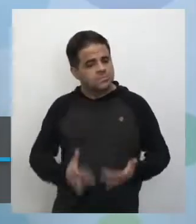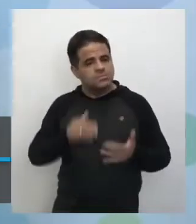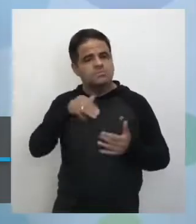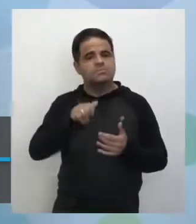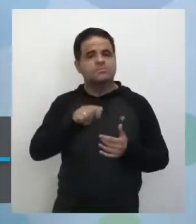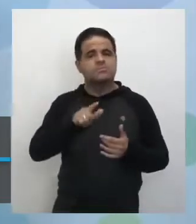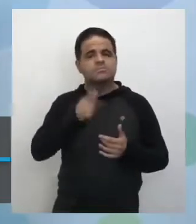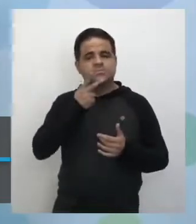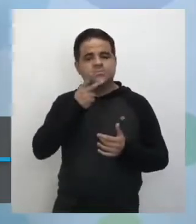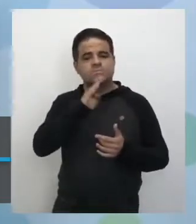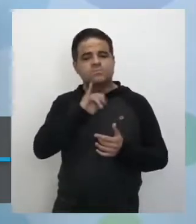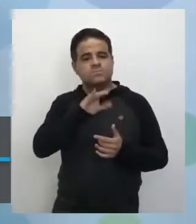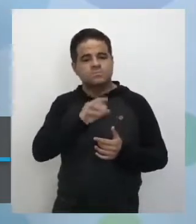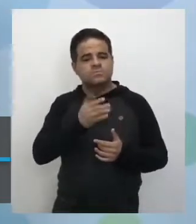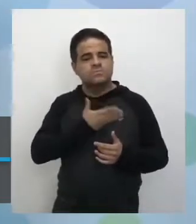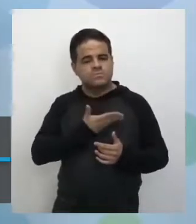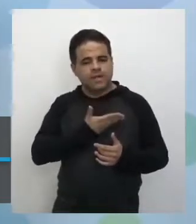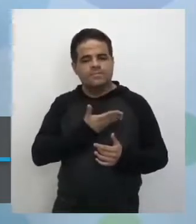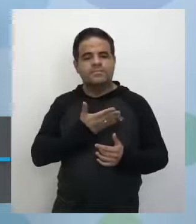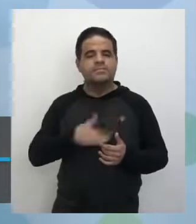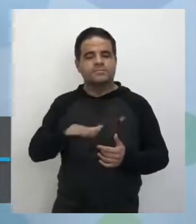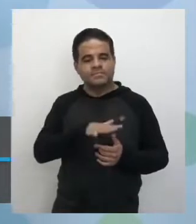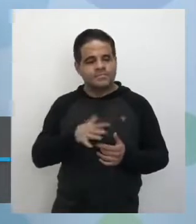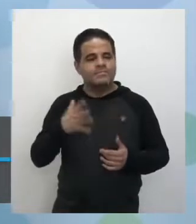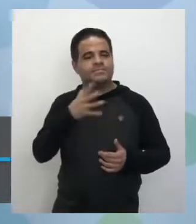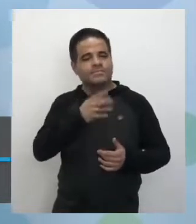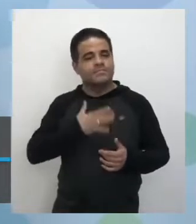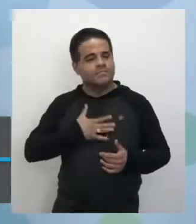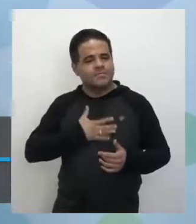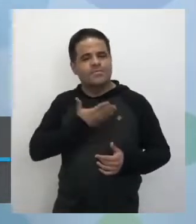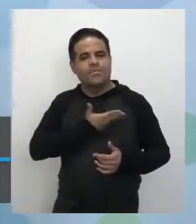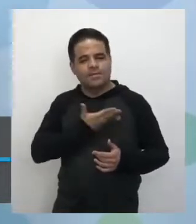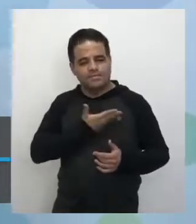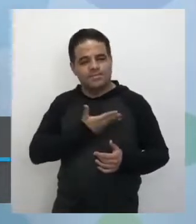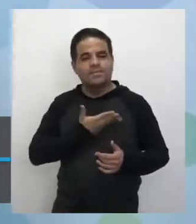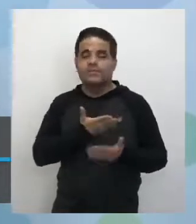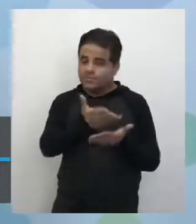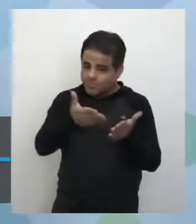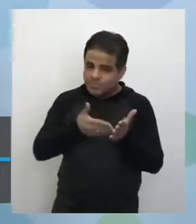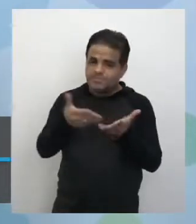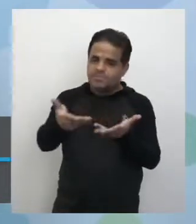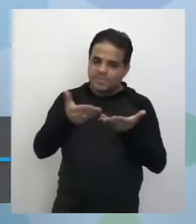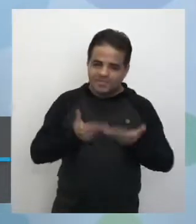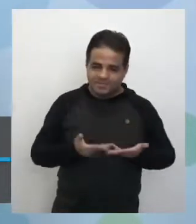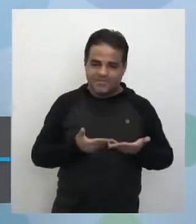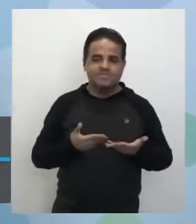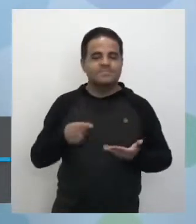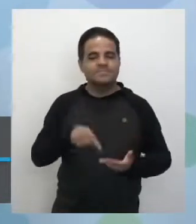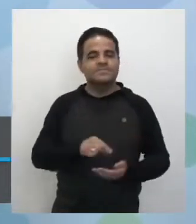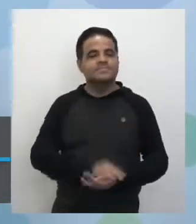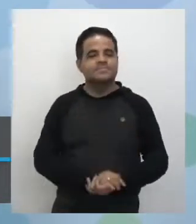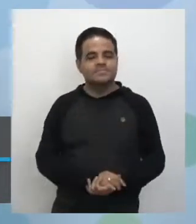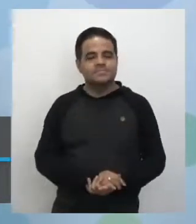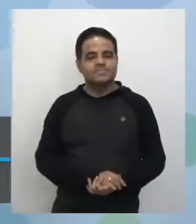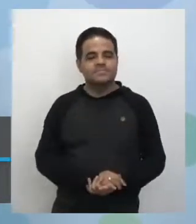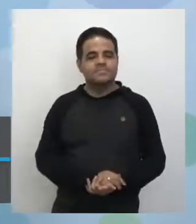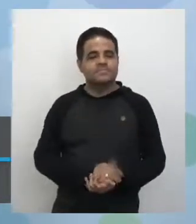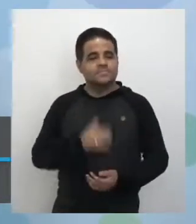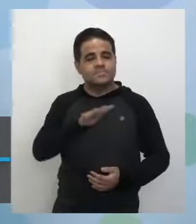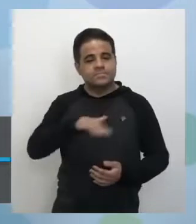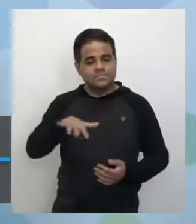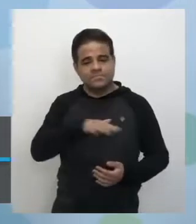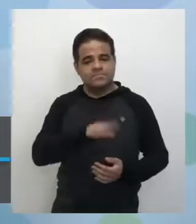né? Bioamigos, que bonitinho. Oh, bioamigos, sejam bem-vindos. Olha, pessoal